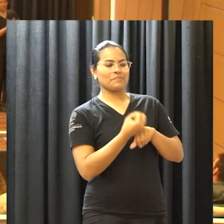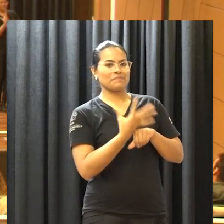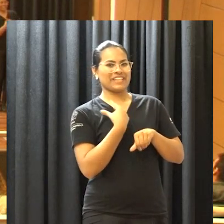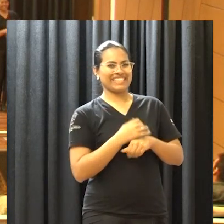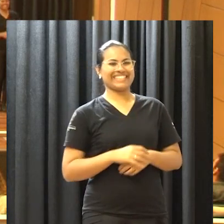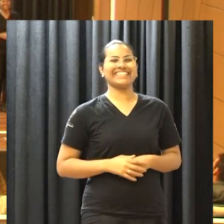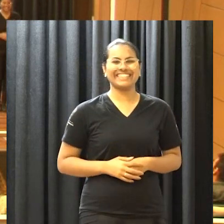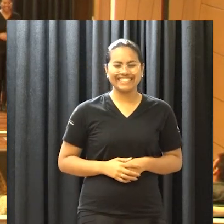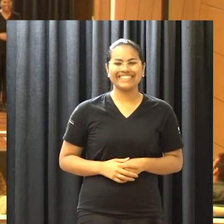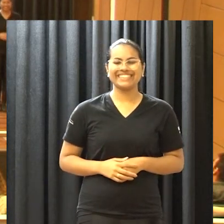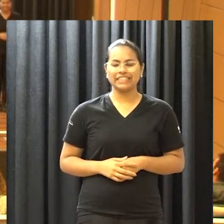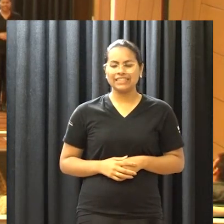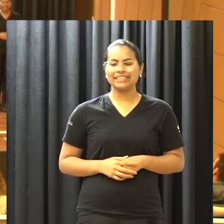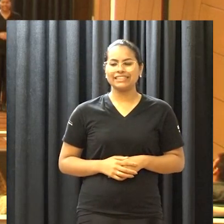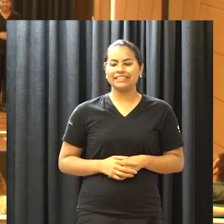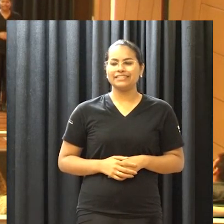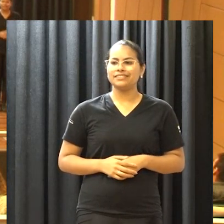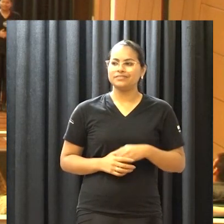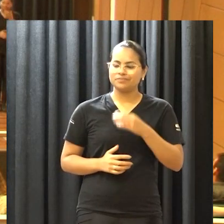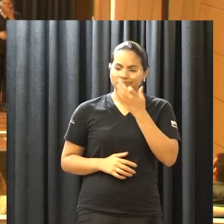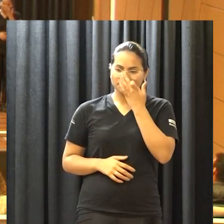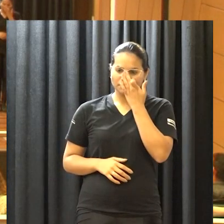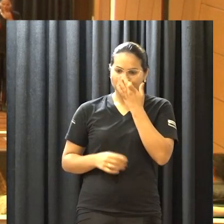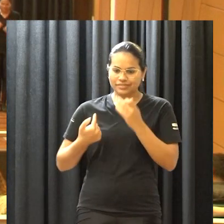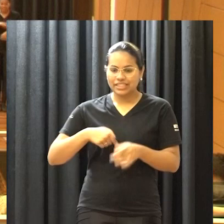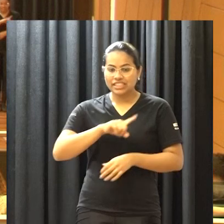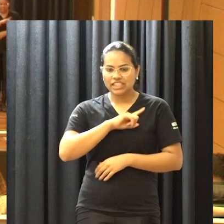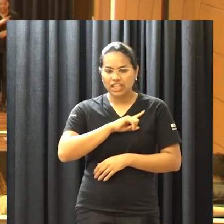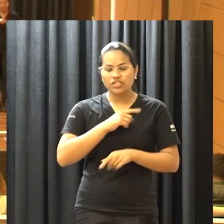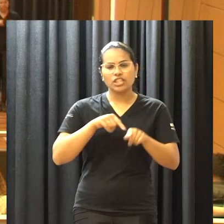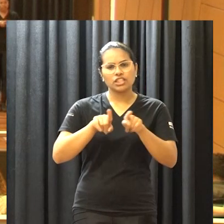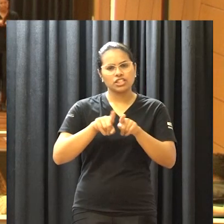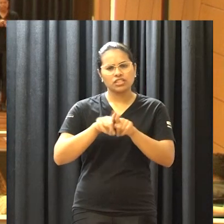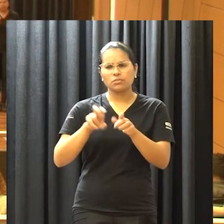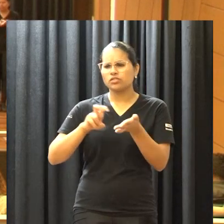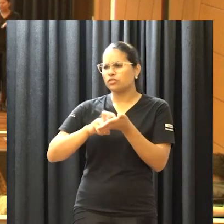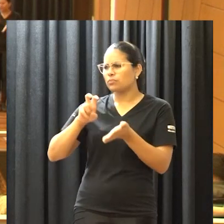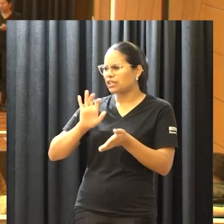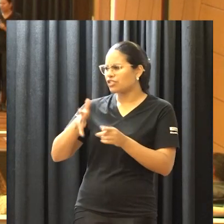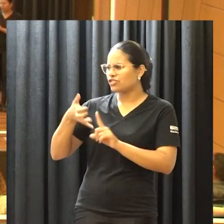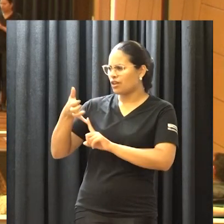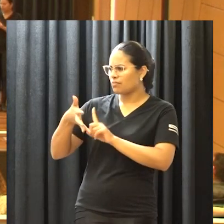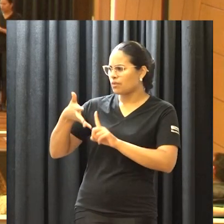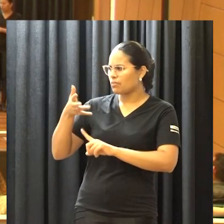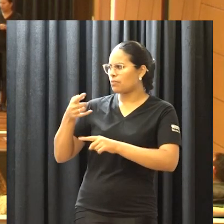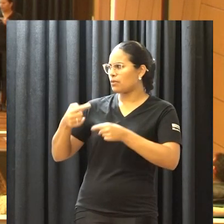Isso que a senhora fala vai reforçando o que a gente falava de manhã, né? Da necessidade